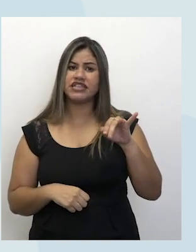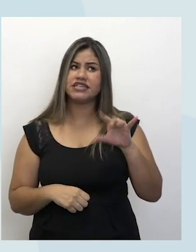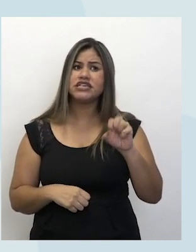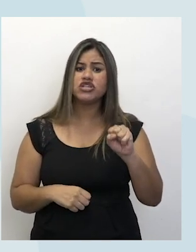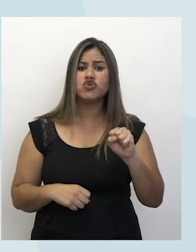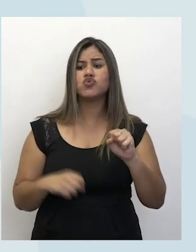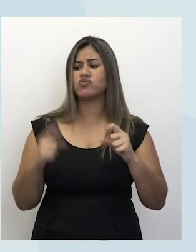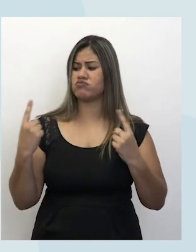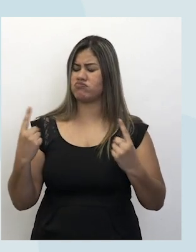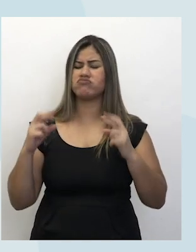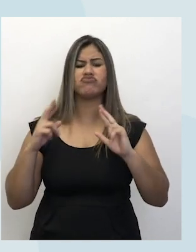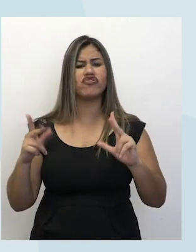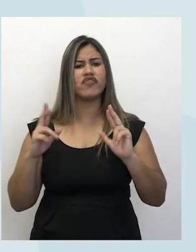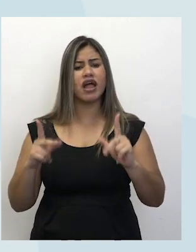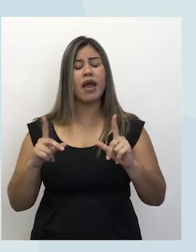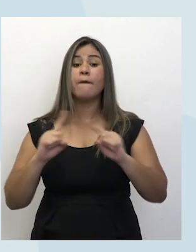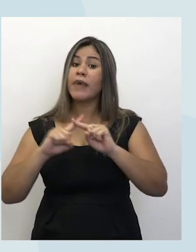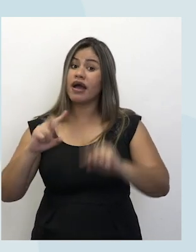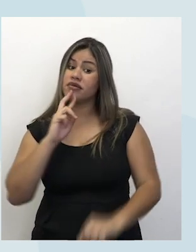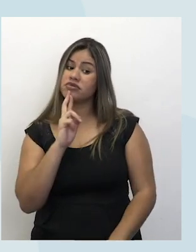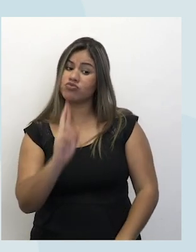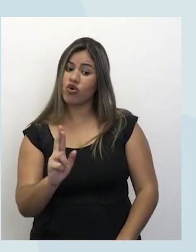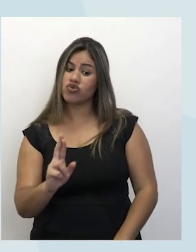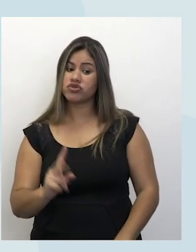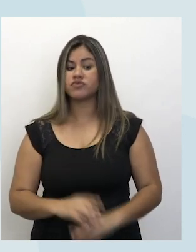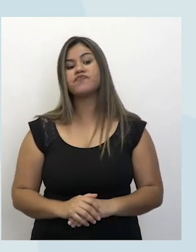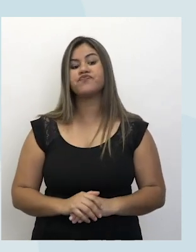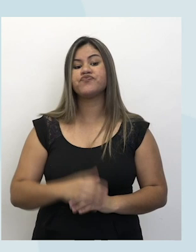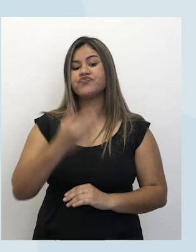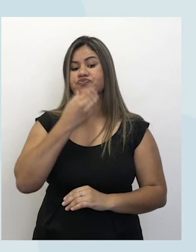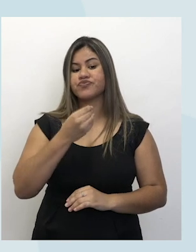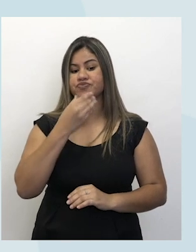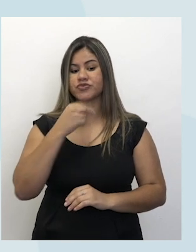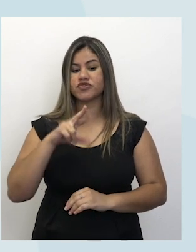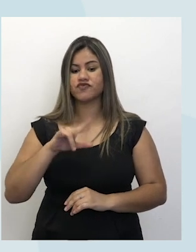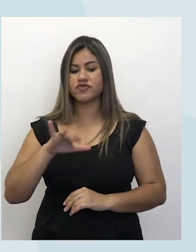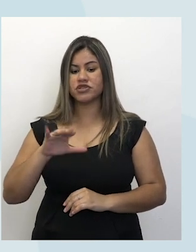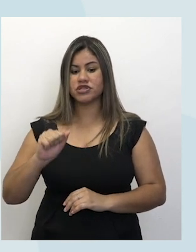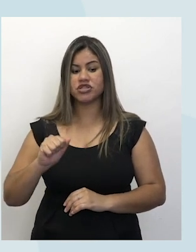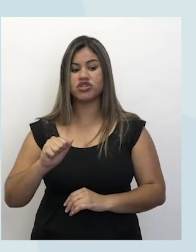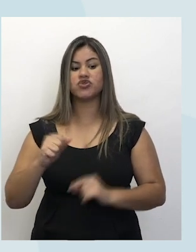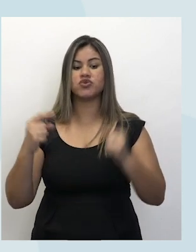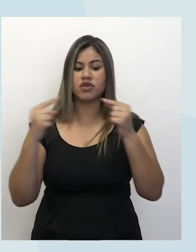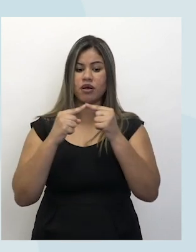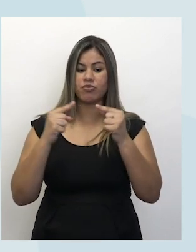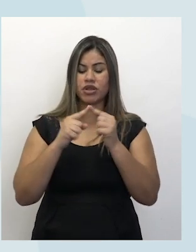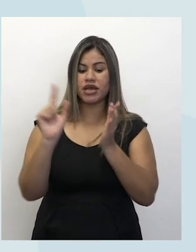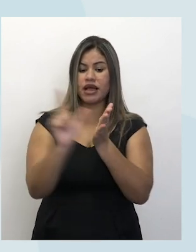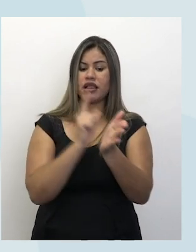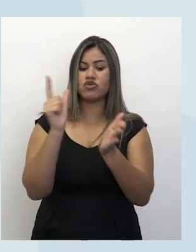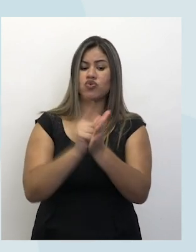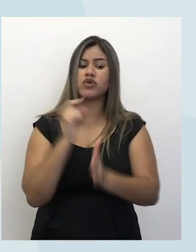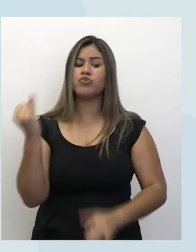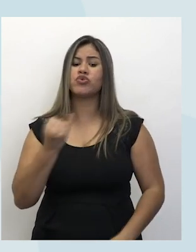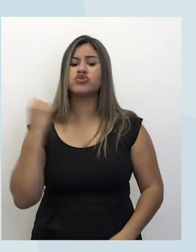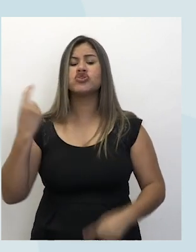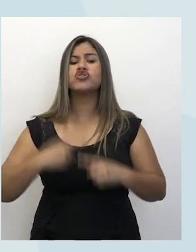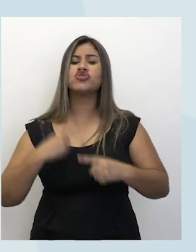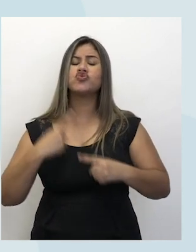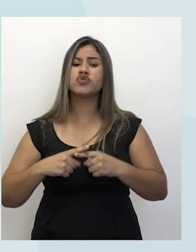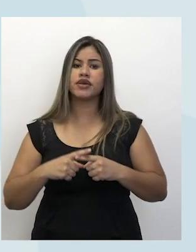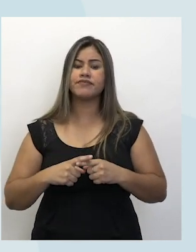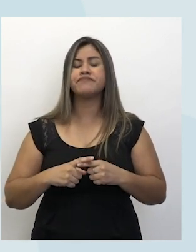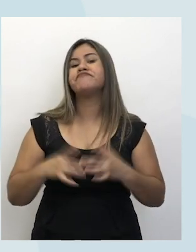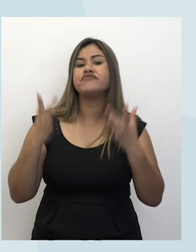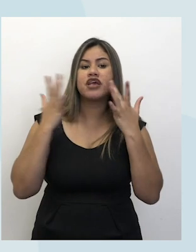Vinícius de Moraes e responda qual a importância qual a sua importância é importante vídeos de Moraes para a literatura o